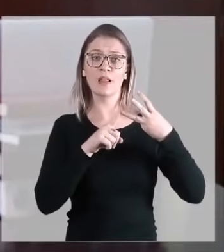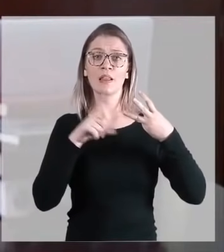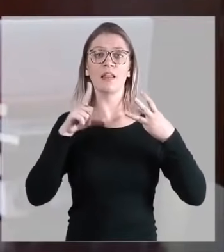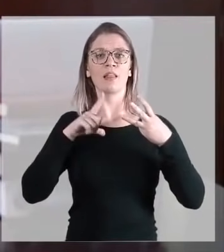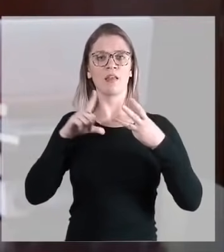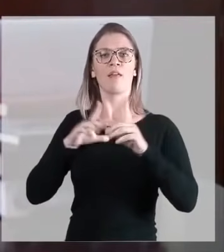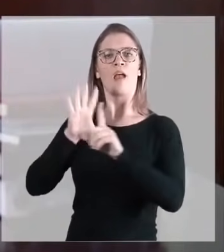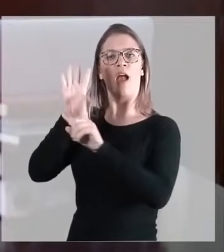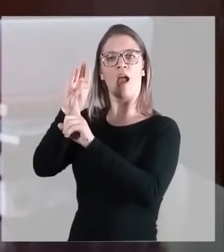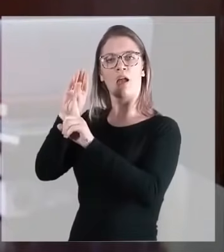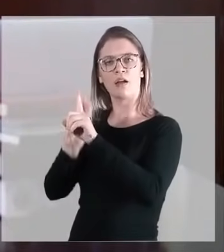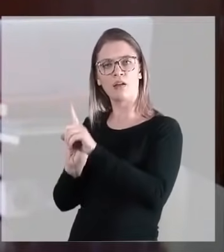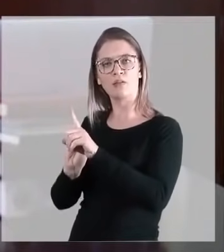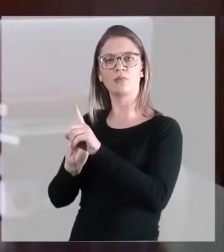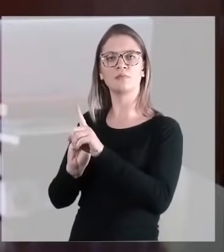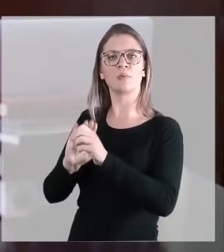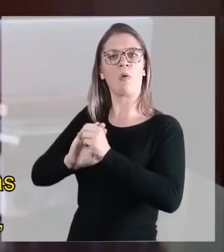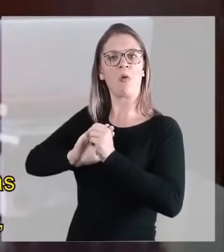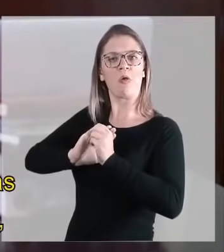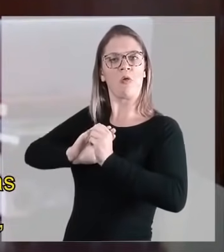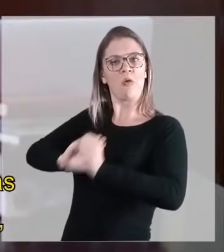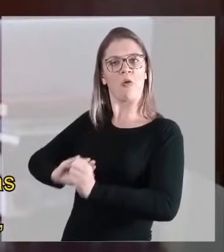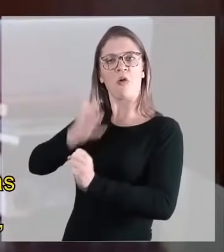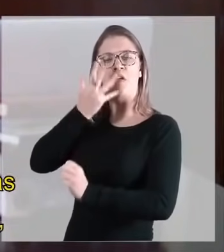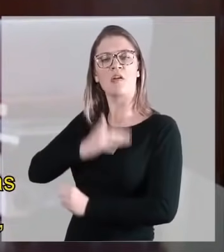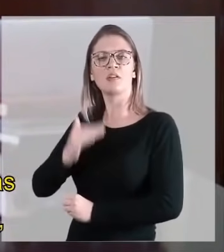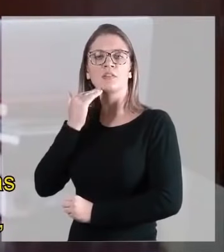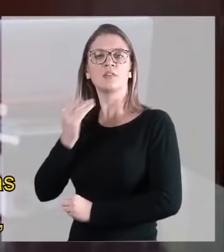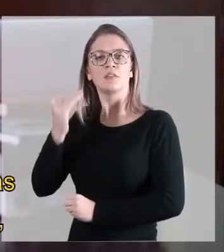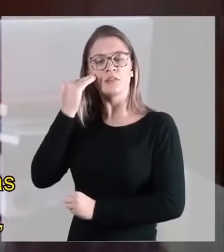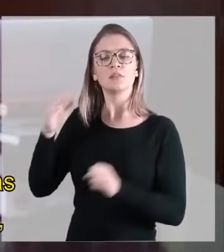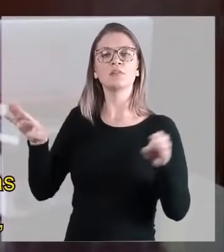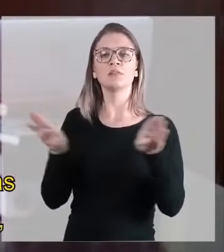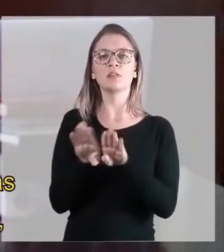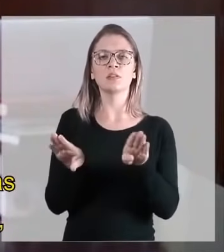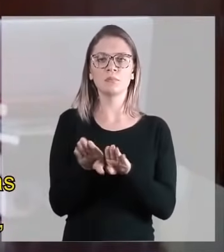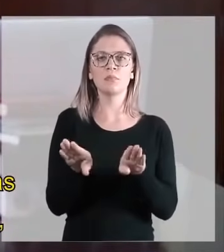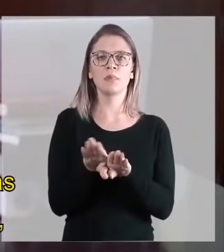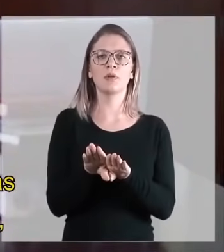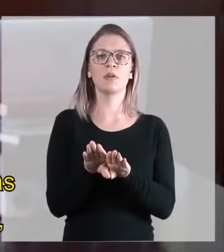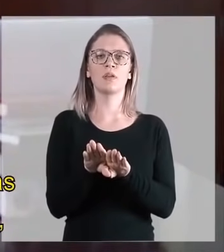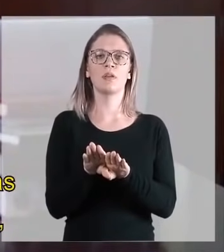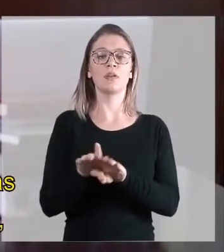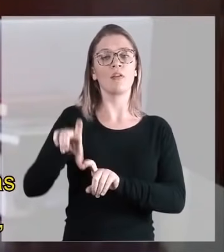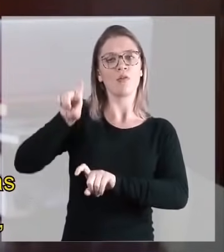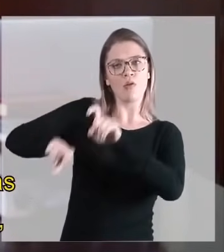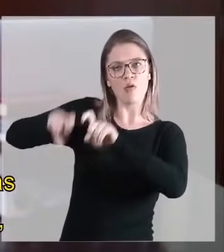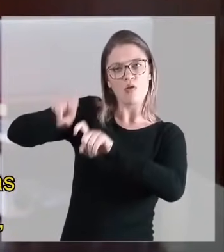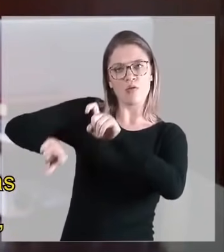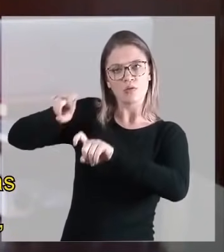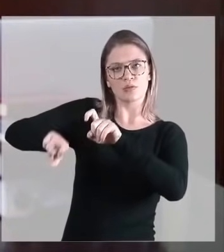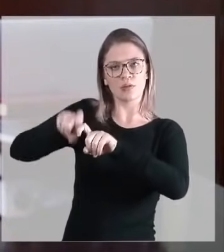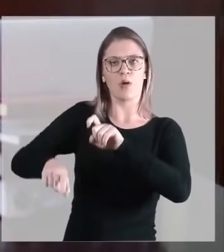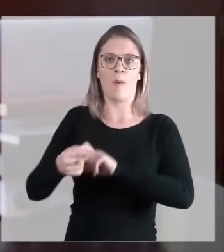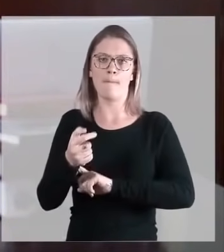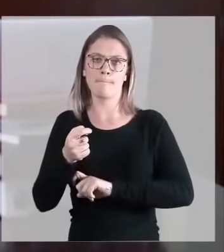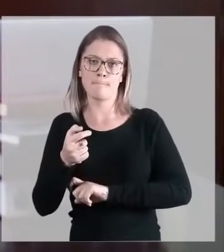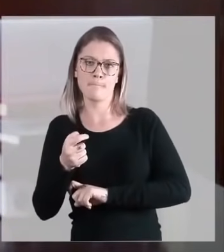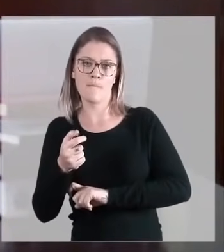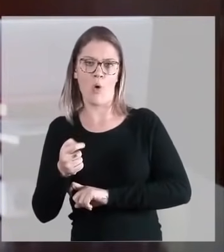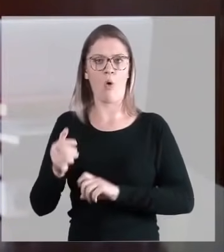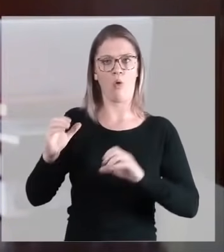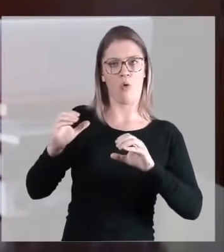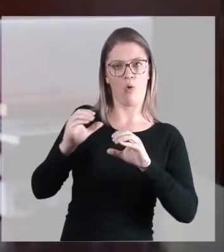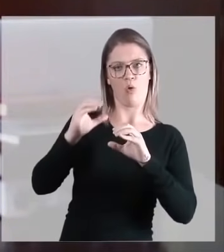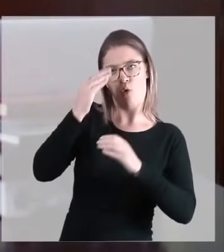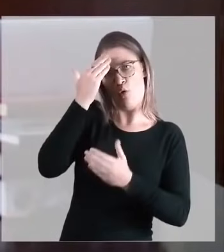erotização de crianças, a humilhação de crianças e adolescentes ou a aplicação de teorias relacionadas ao sexo que são pouco confiáveis, como é o caso da teoria